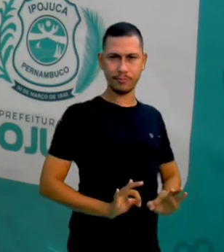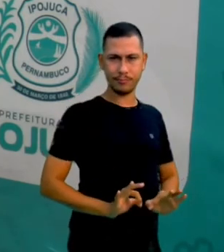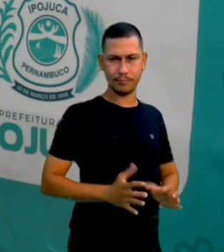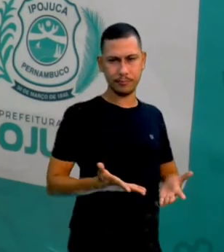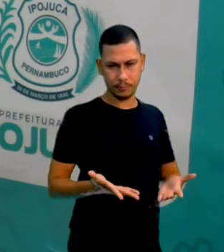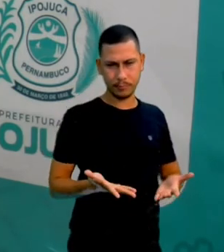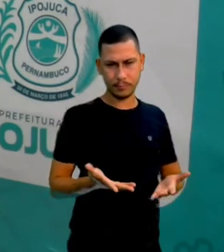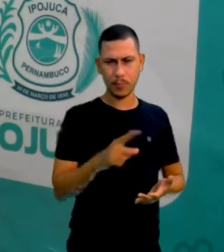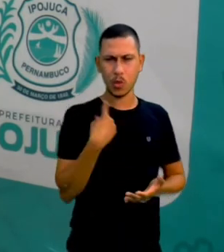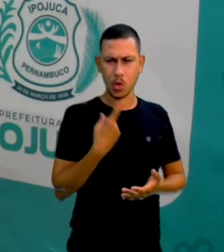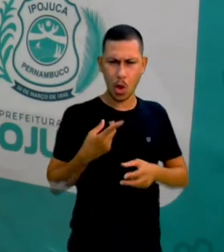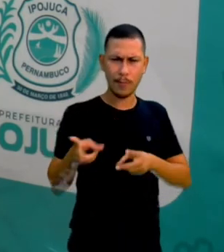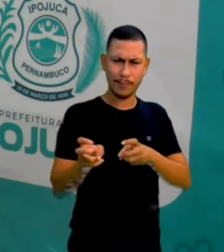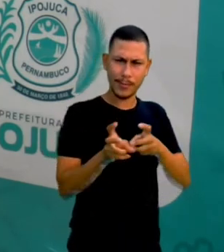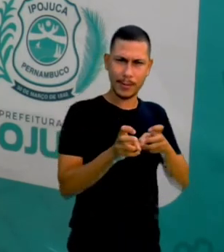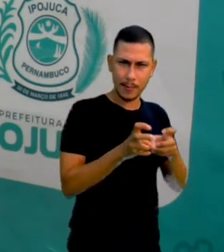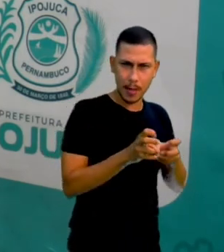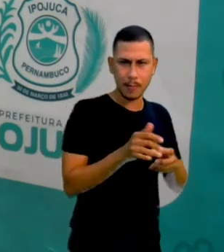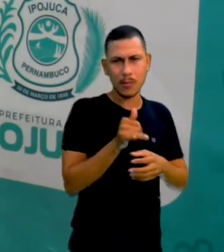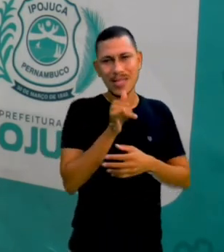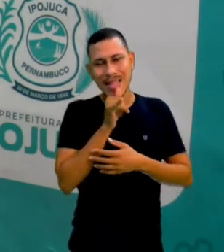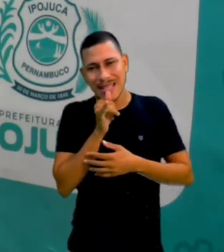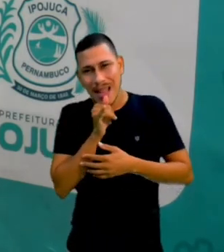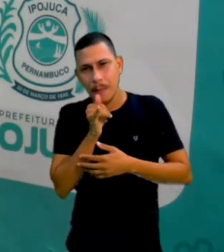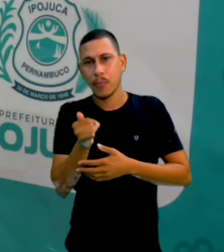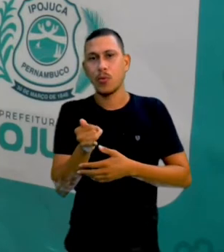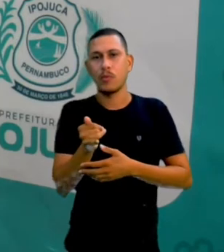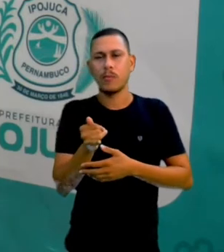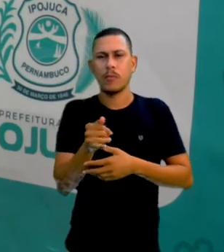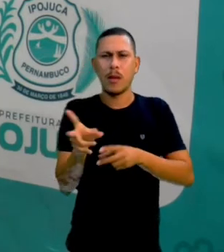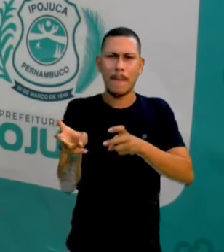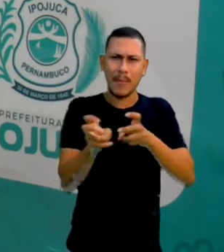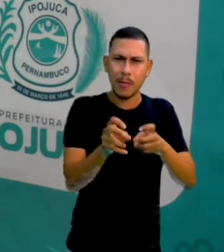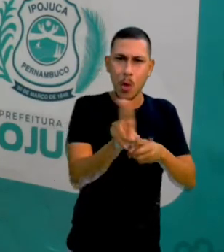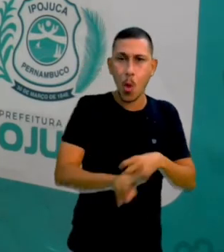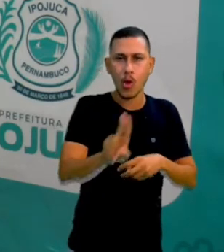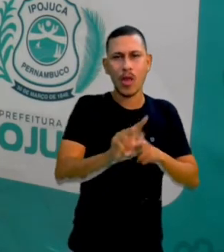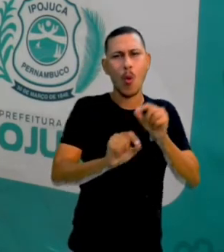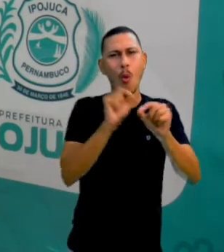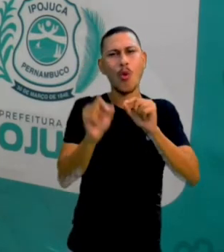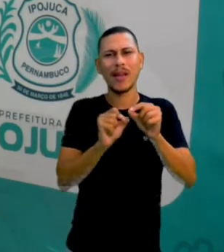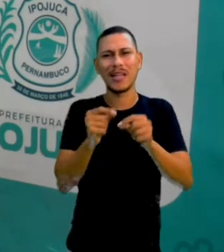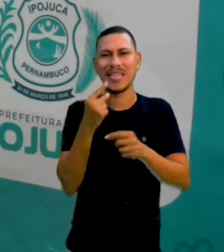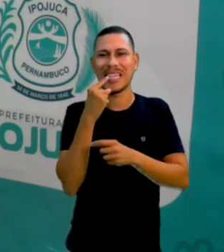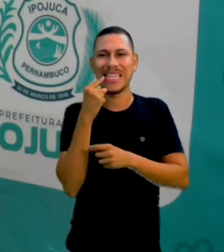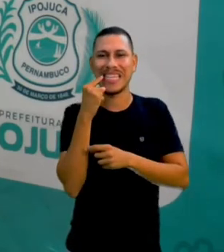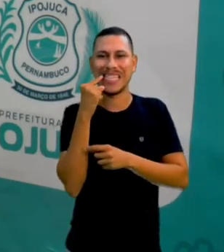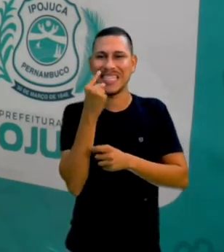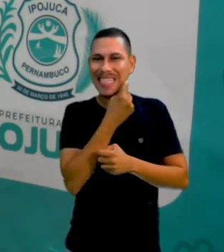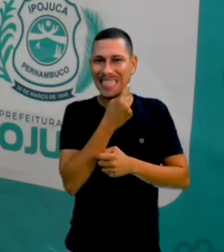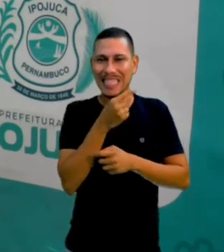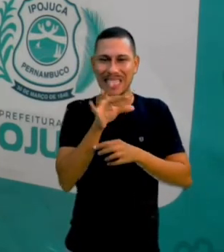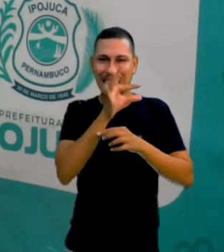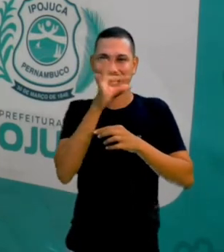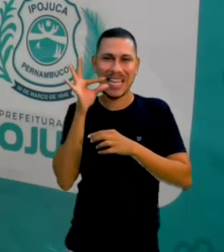bem característica que a gente está vendo hoje são a utilização de lentes de contato nos dentes, né? É